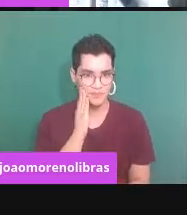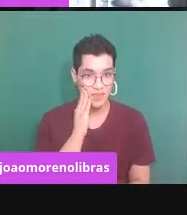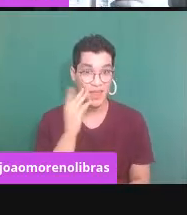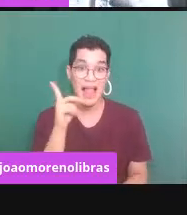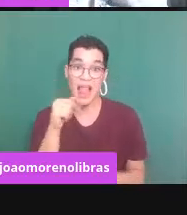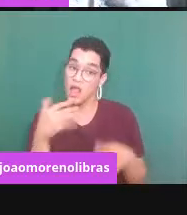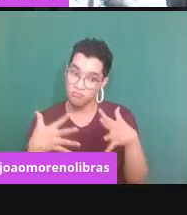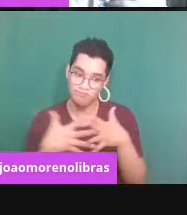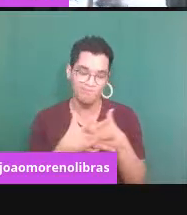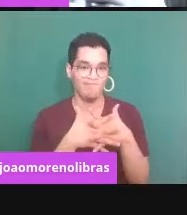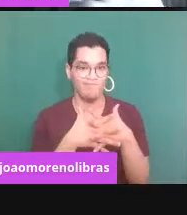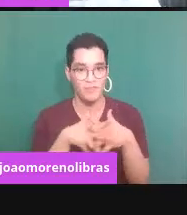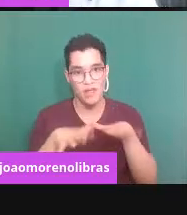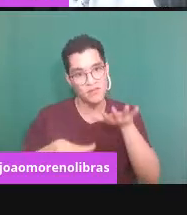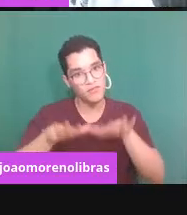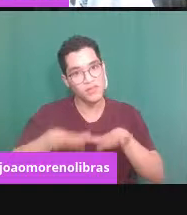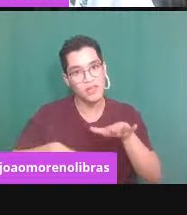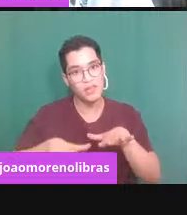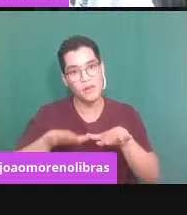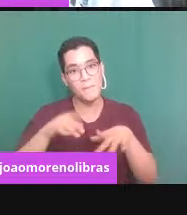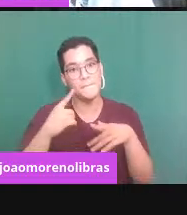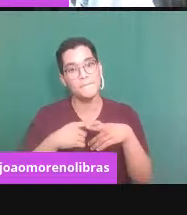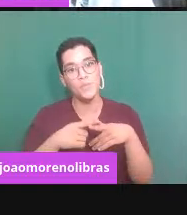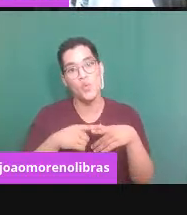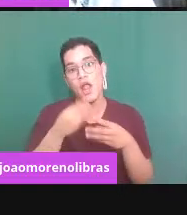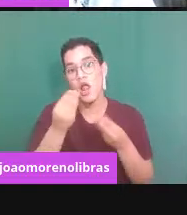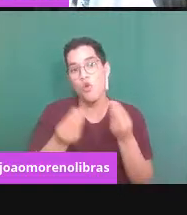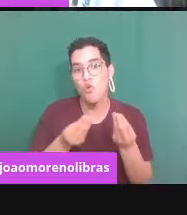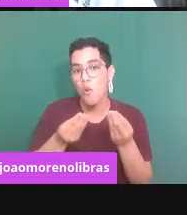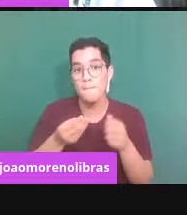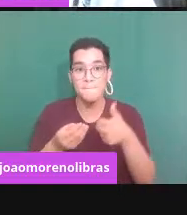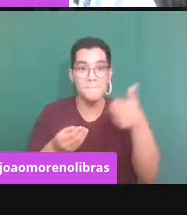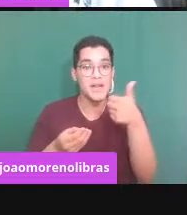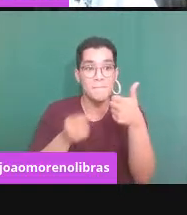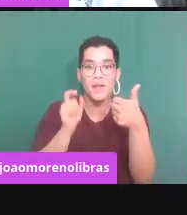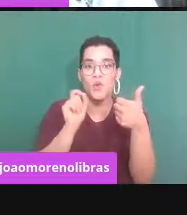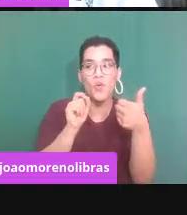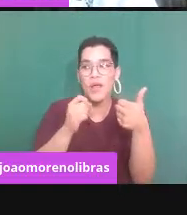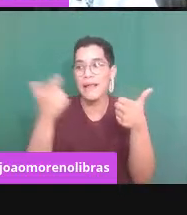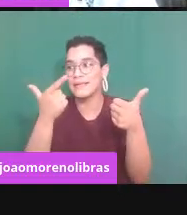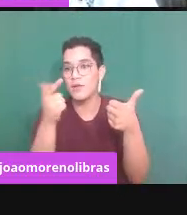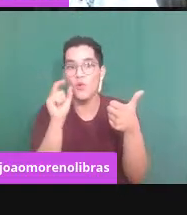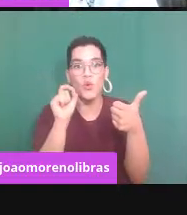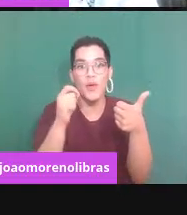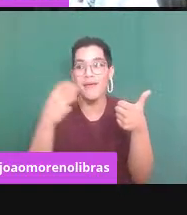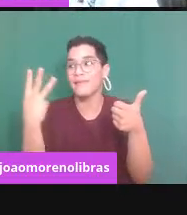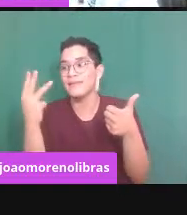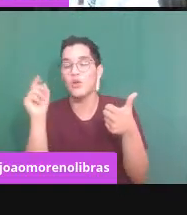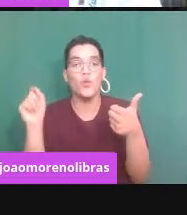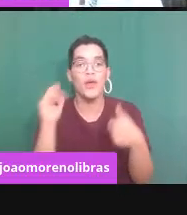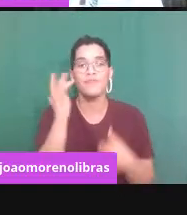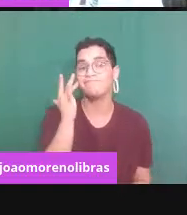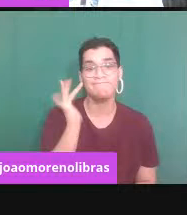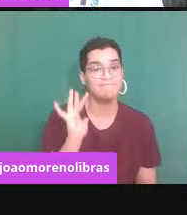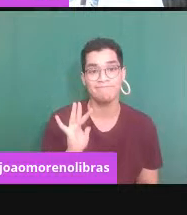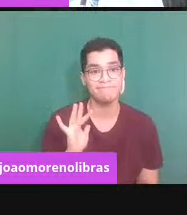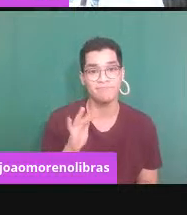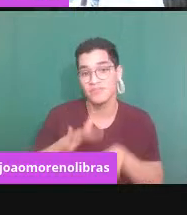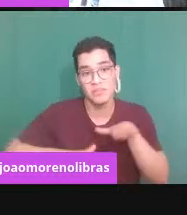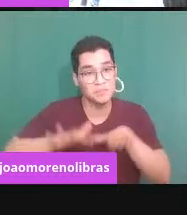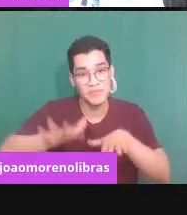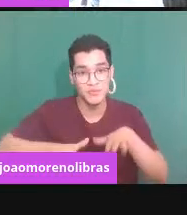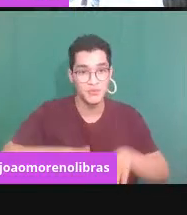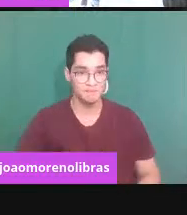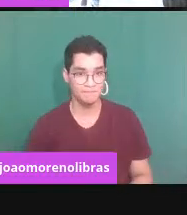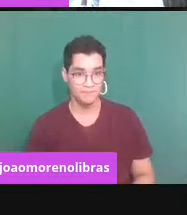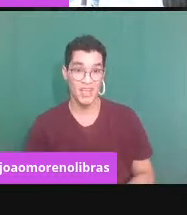dizer, primeiro eu faço a base teórica ou primeiro eu constituo o meu corpus. Há trabalhos em que o aluno